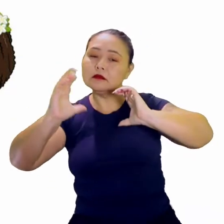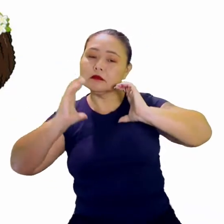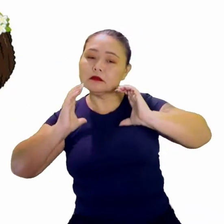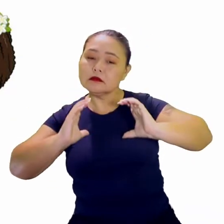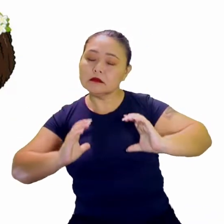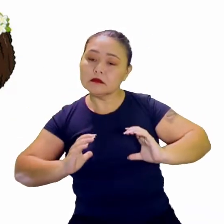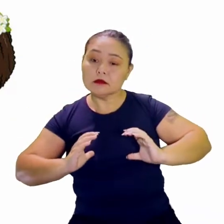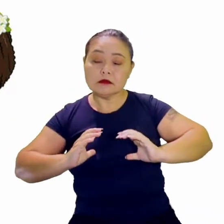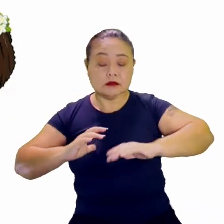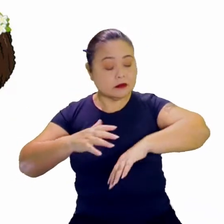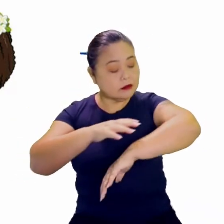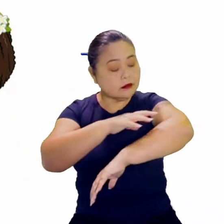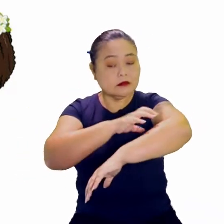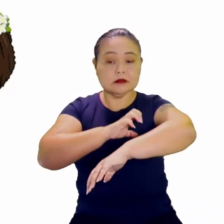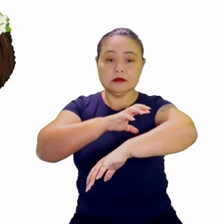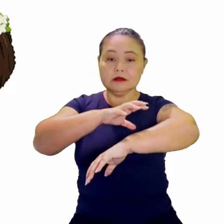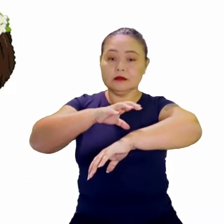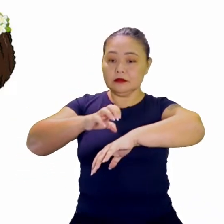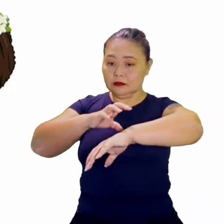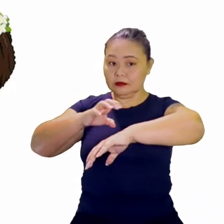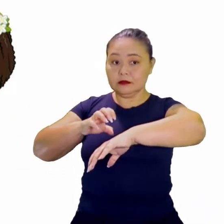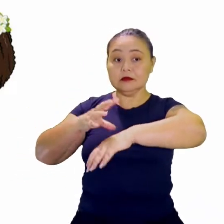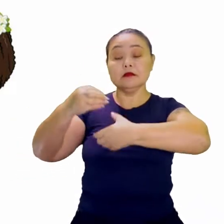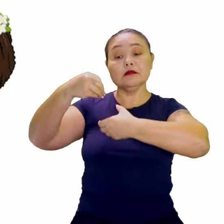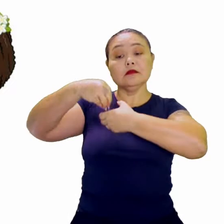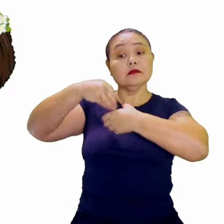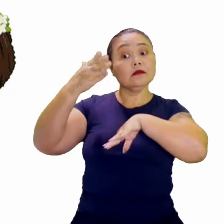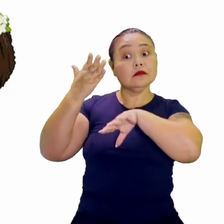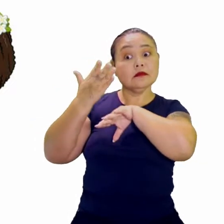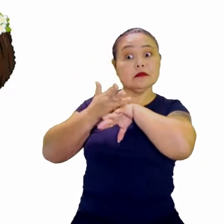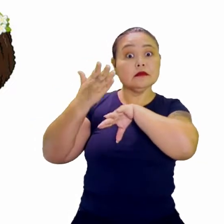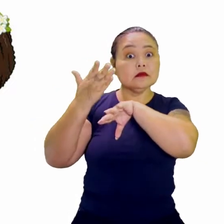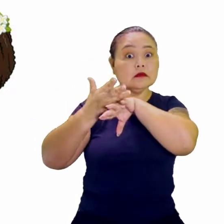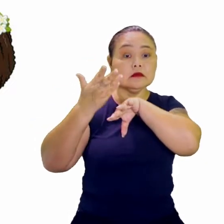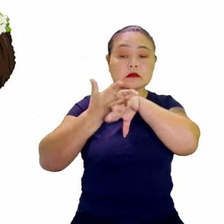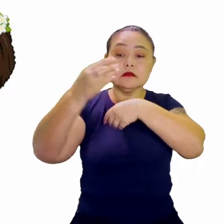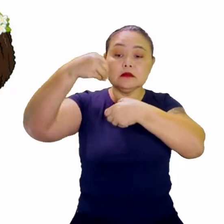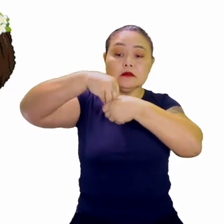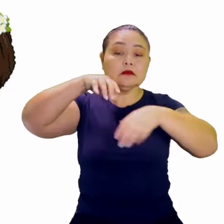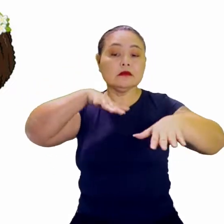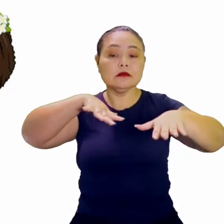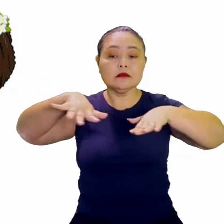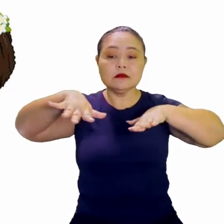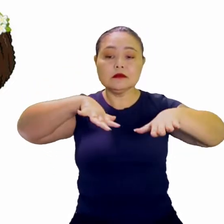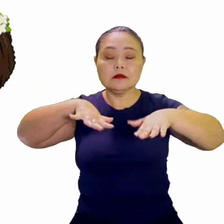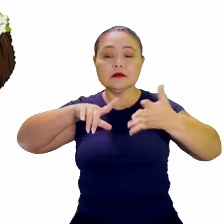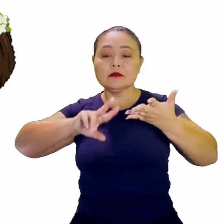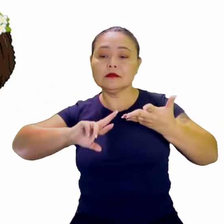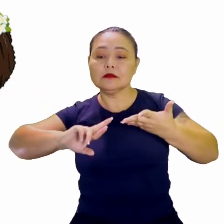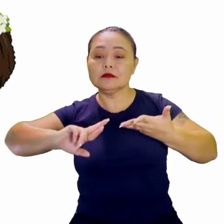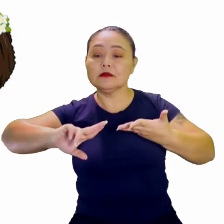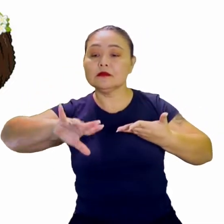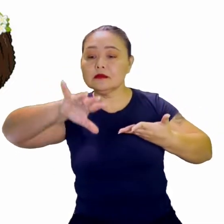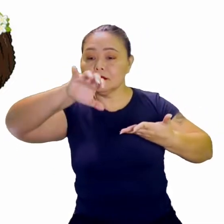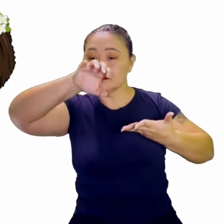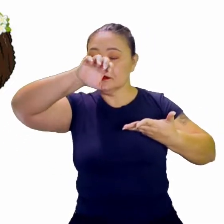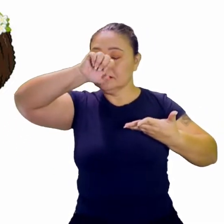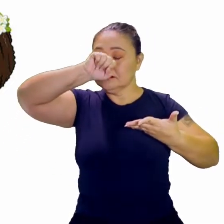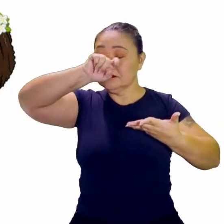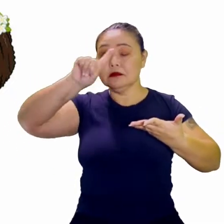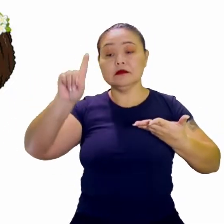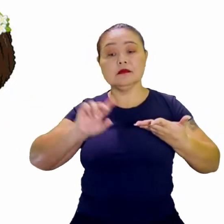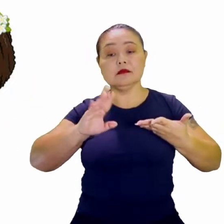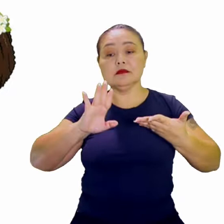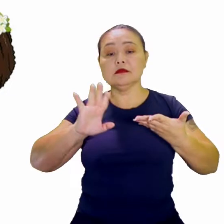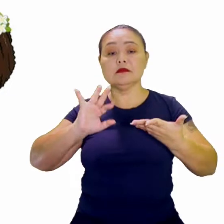Analisar o comportamento do músculo no treinamento com exercícios aeróbios